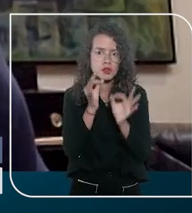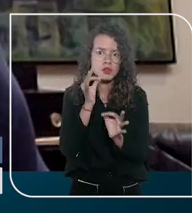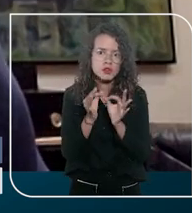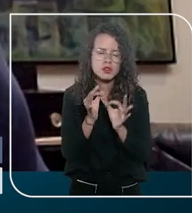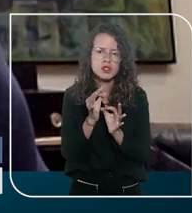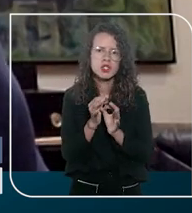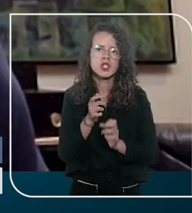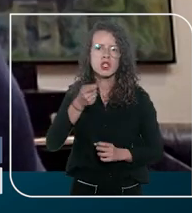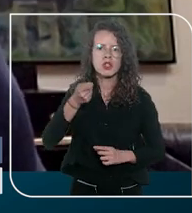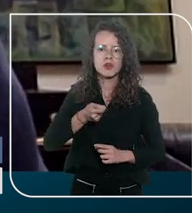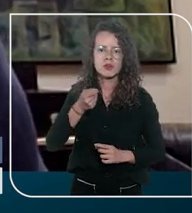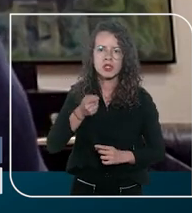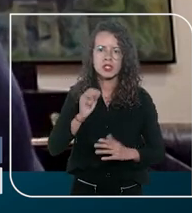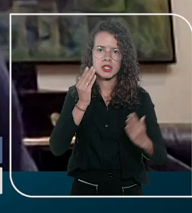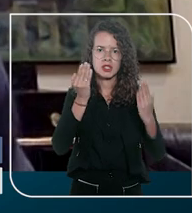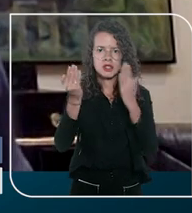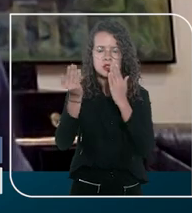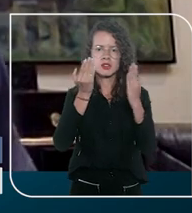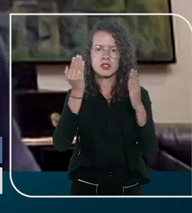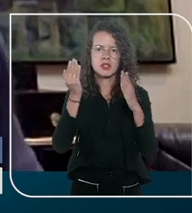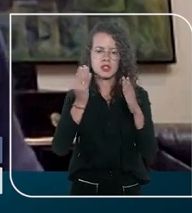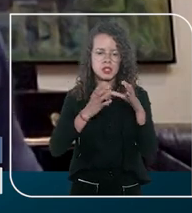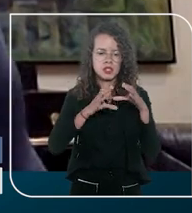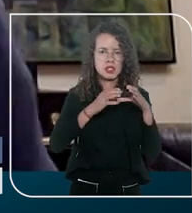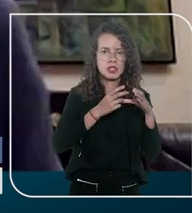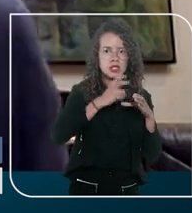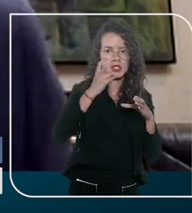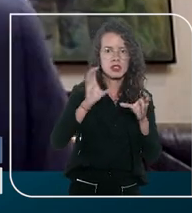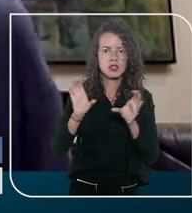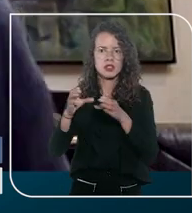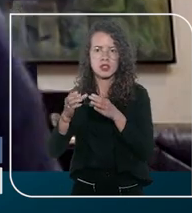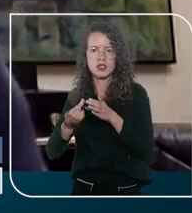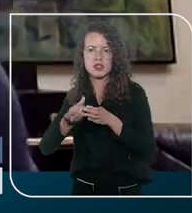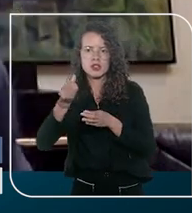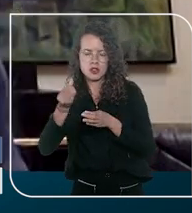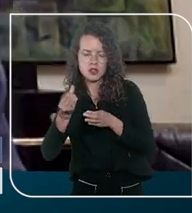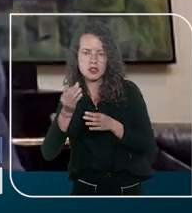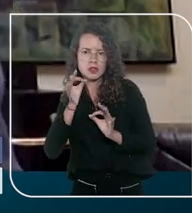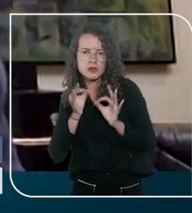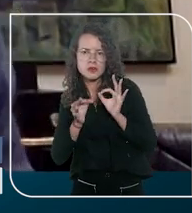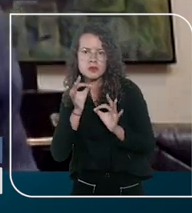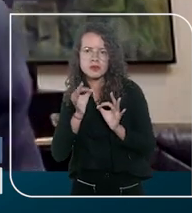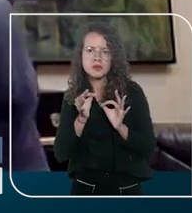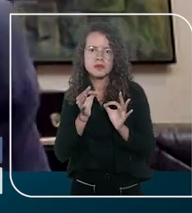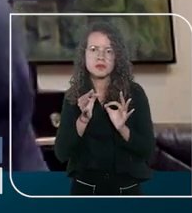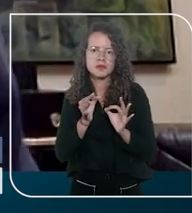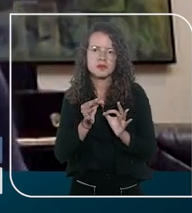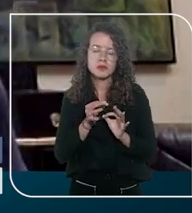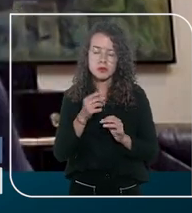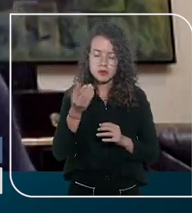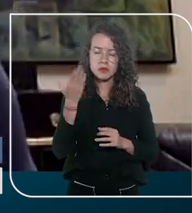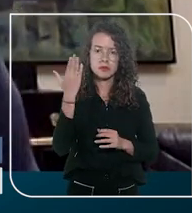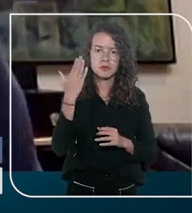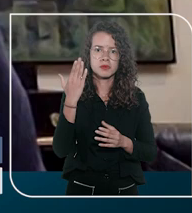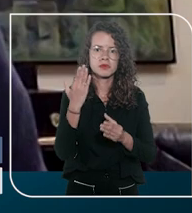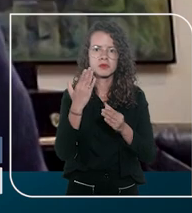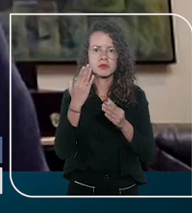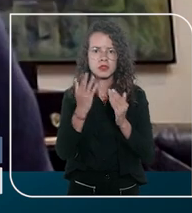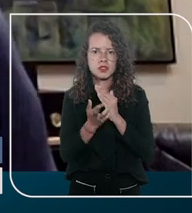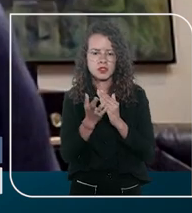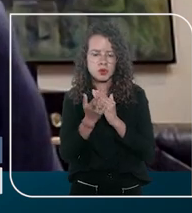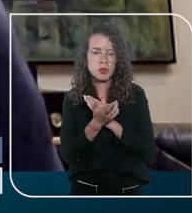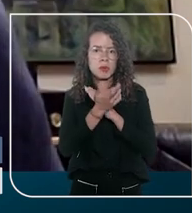categórica, disse que esses paradigmas das quinta e sexta turma, que foram apresentados no caso julgado pelo